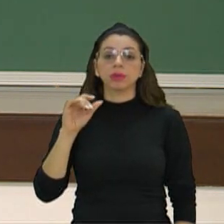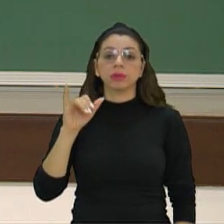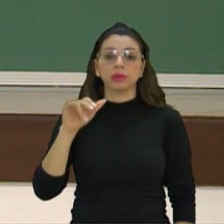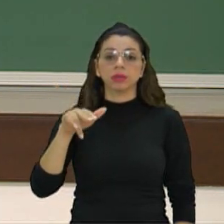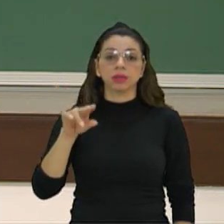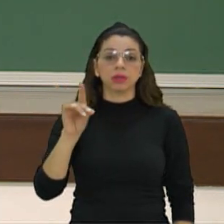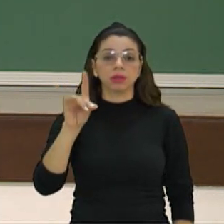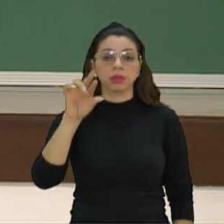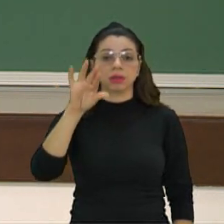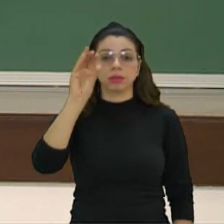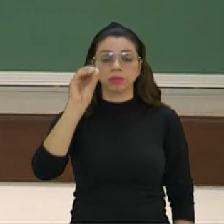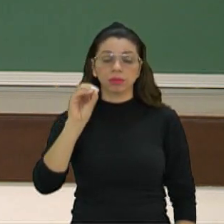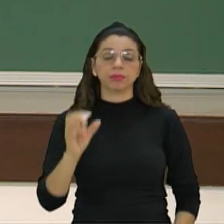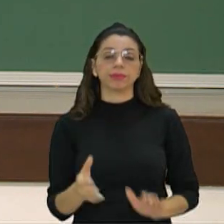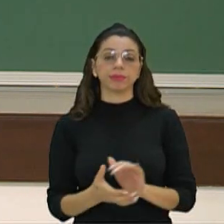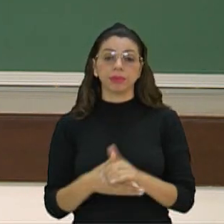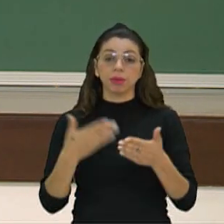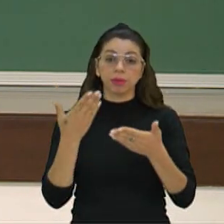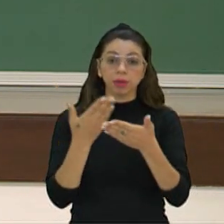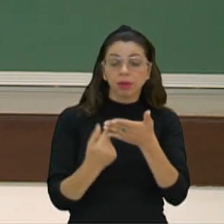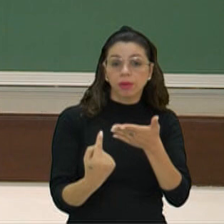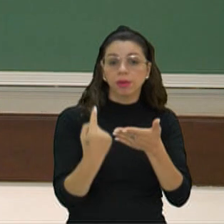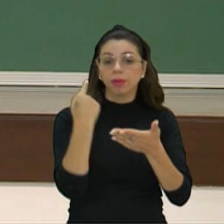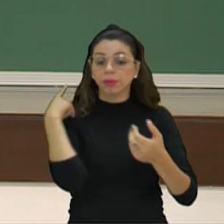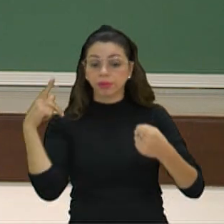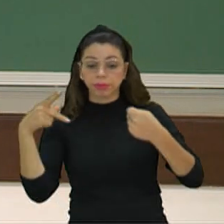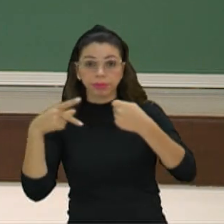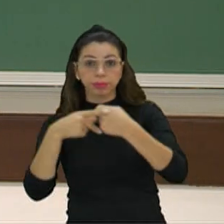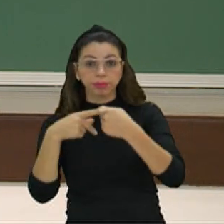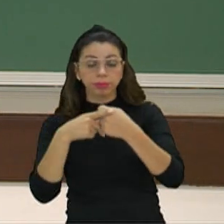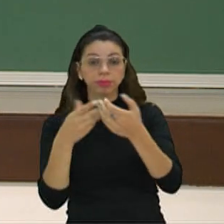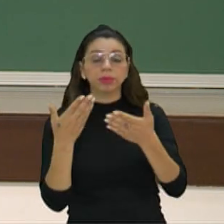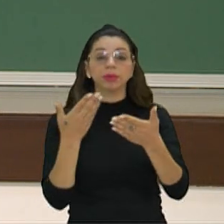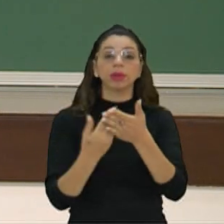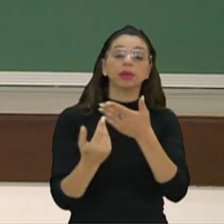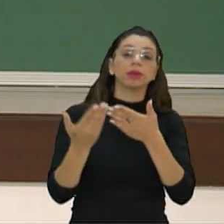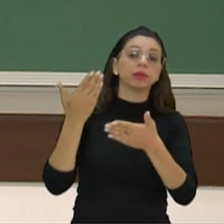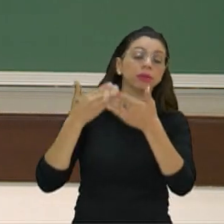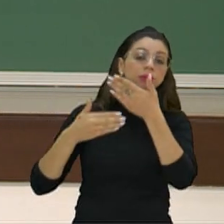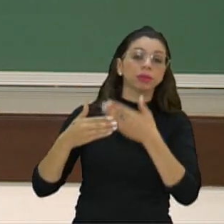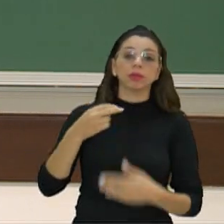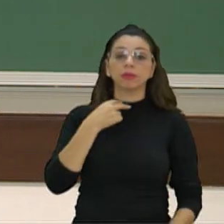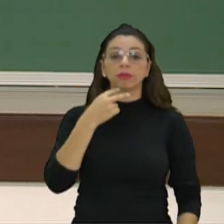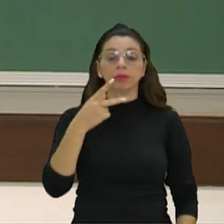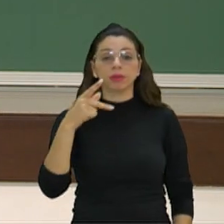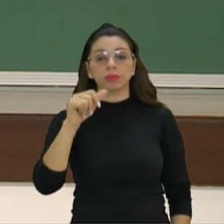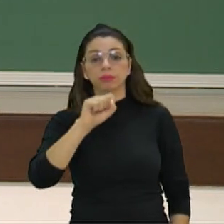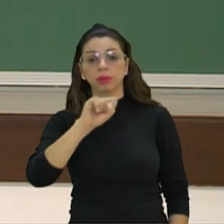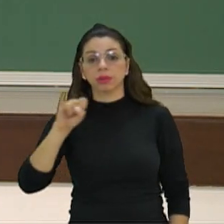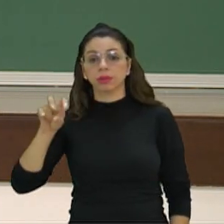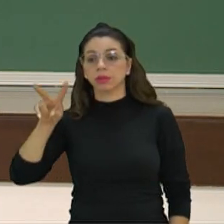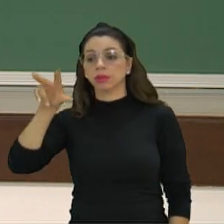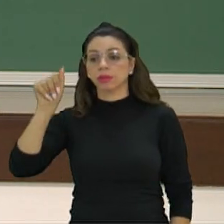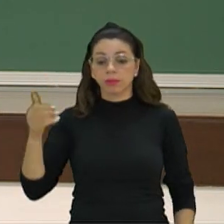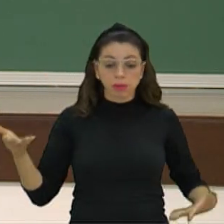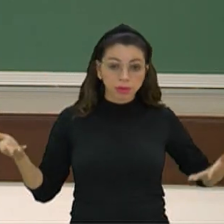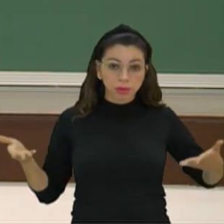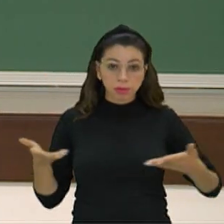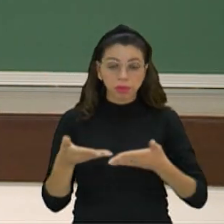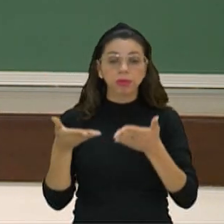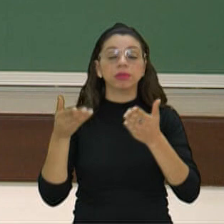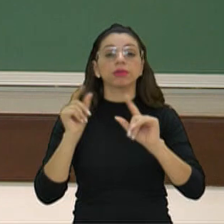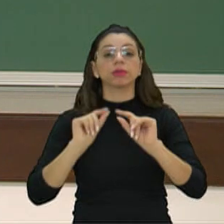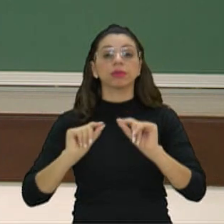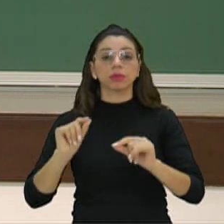aula anterior algumas preposições, na aula passada voz passiva e hoje a gente vai retomar o